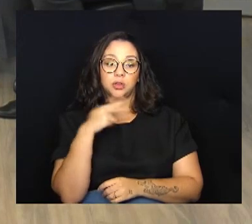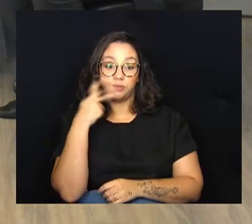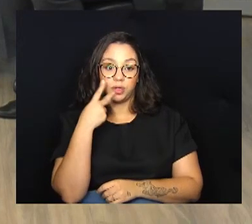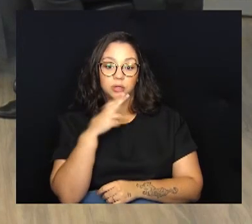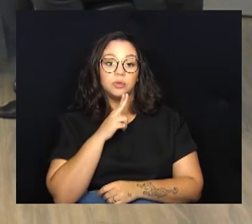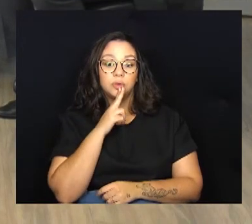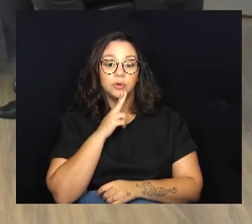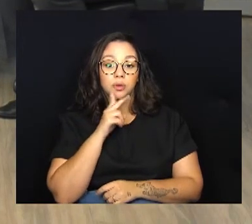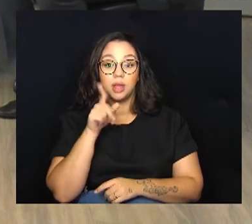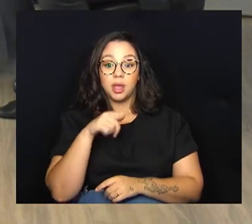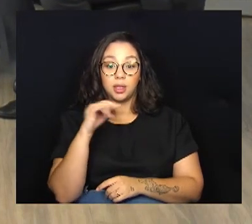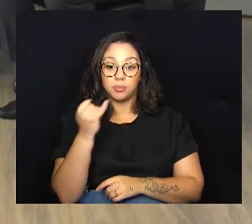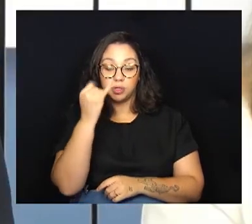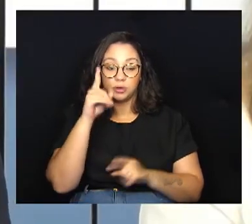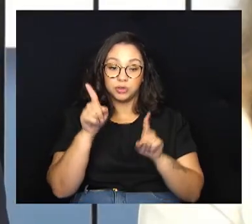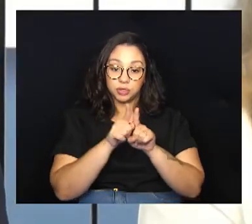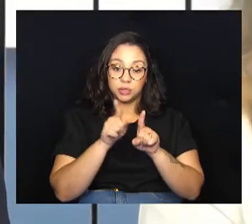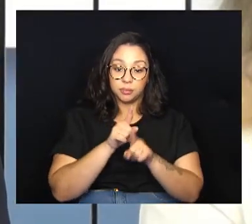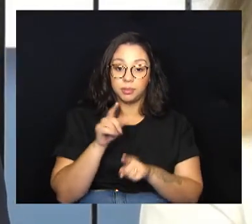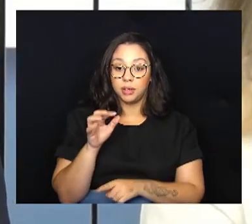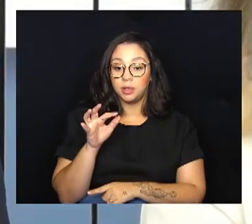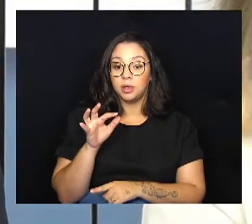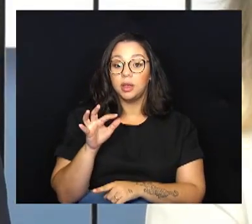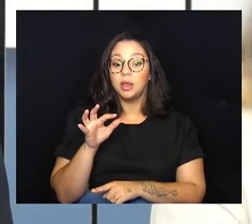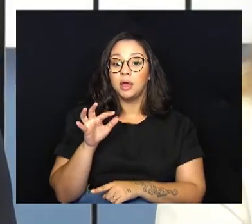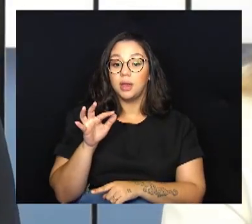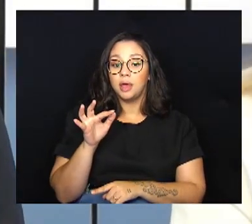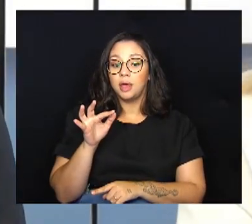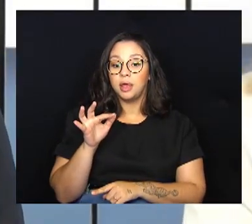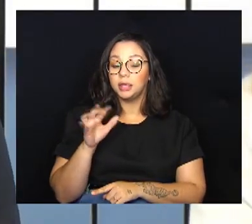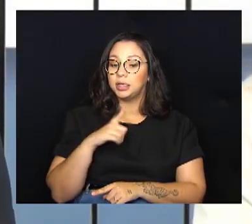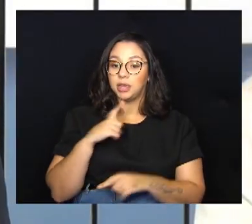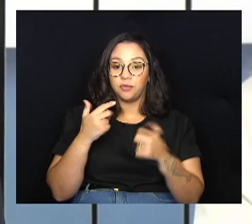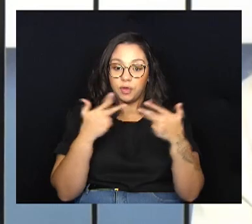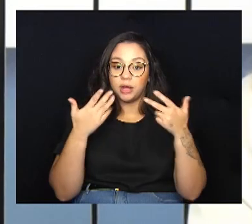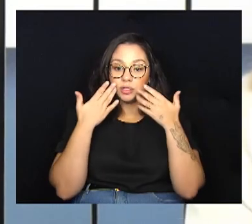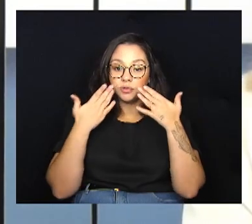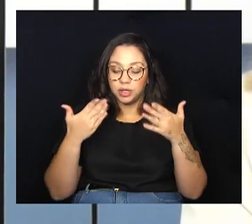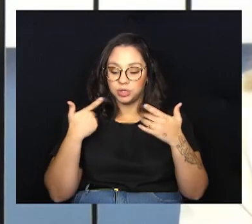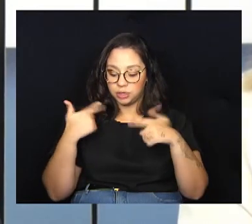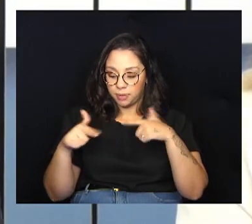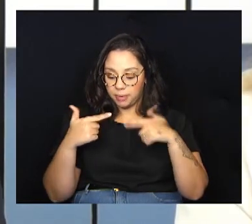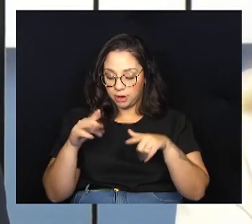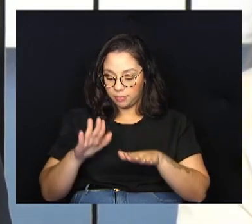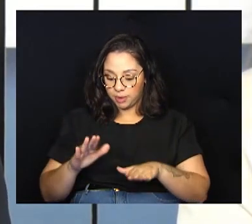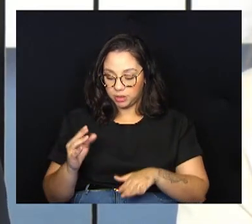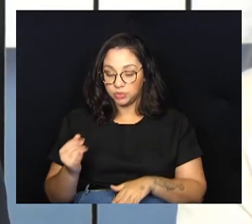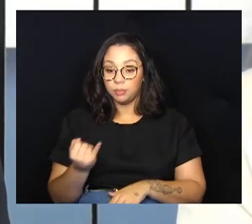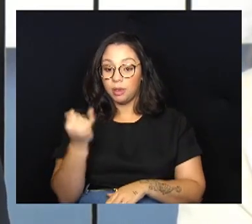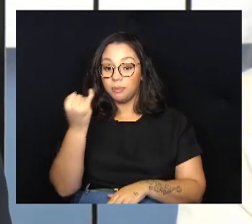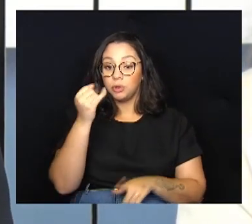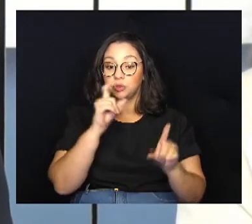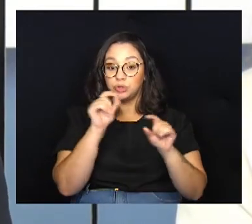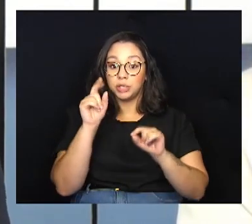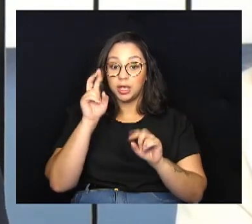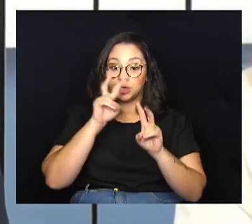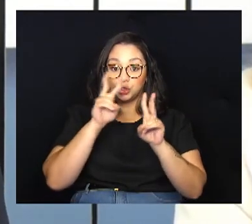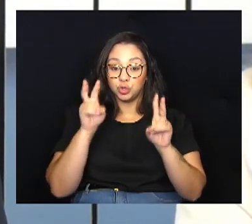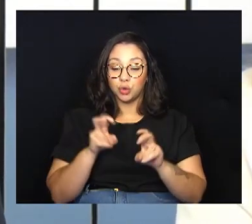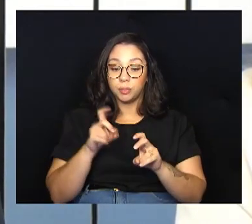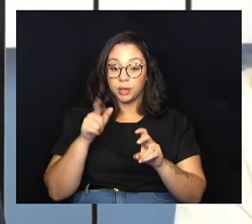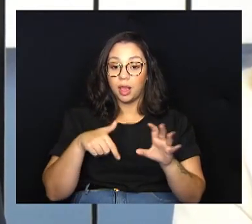que outras pessoas possam participar. Vereador, hoje, abordando até esse pensamento de